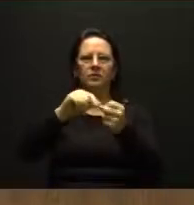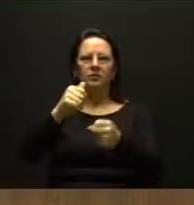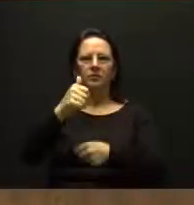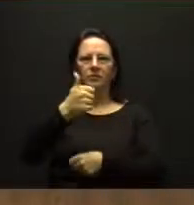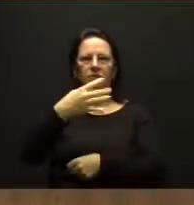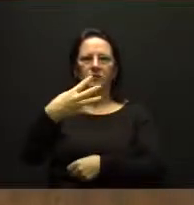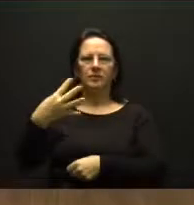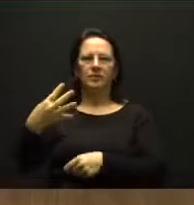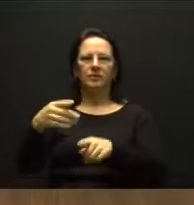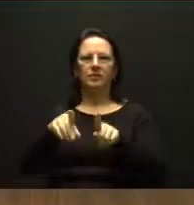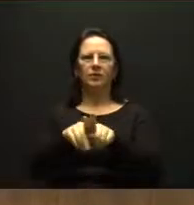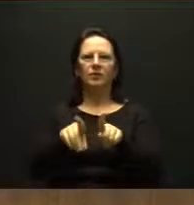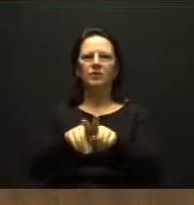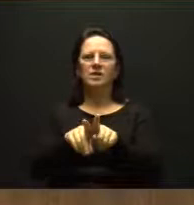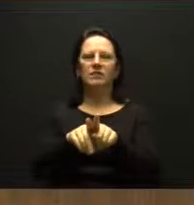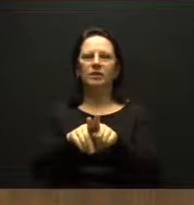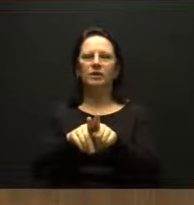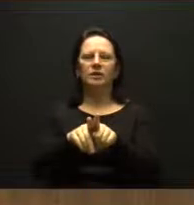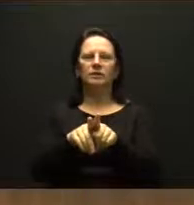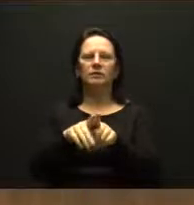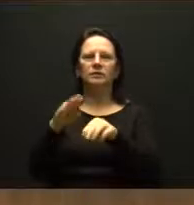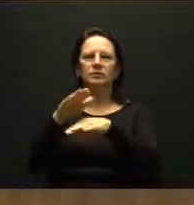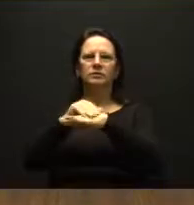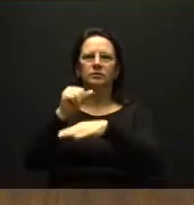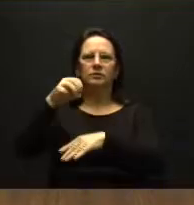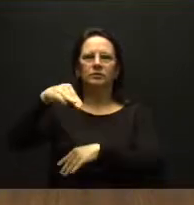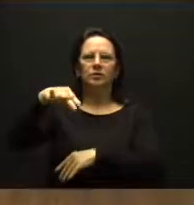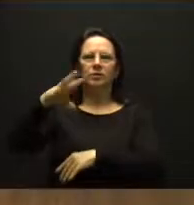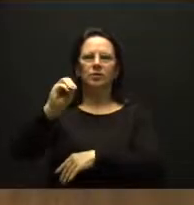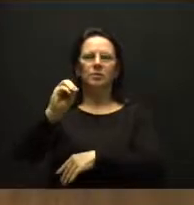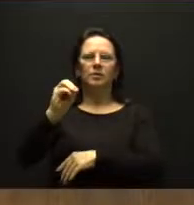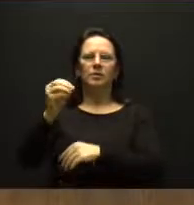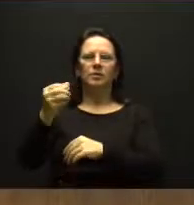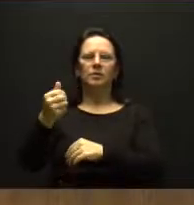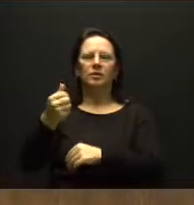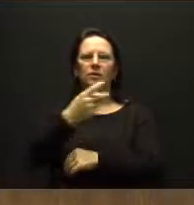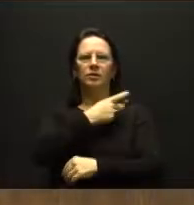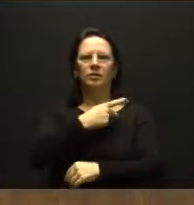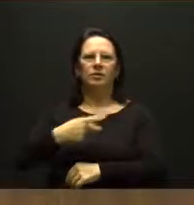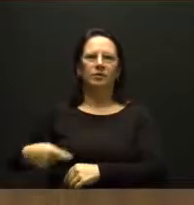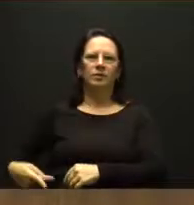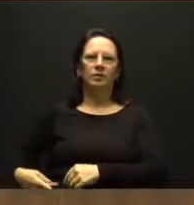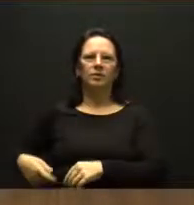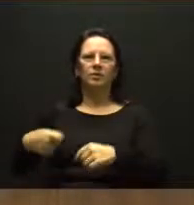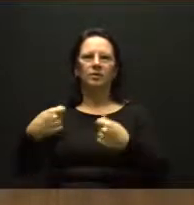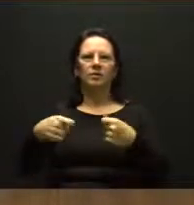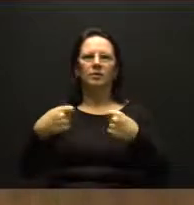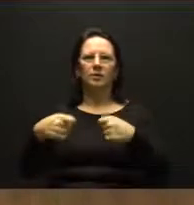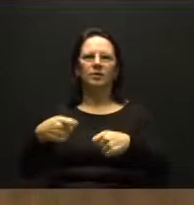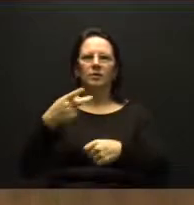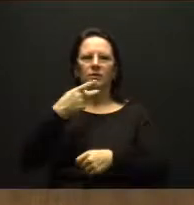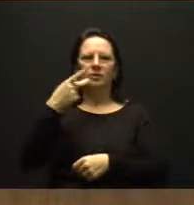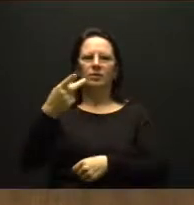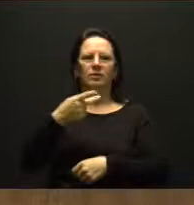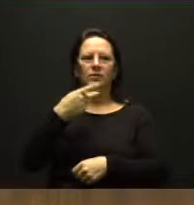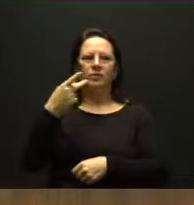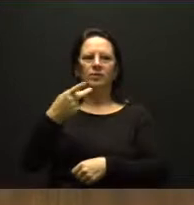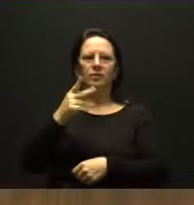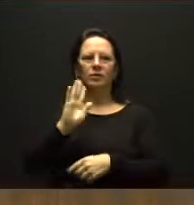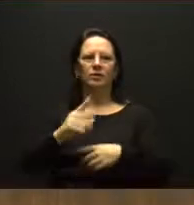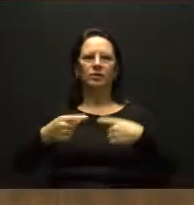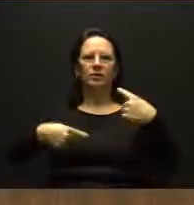do regimento interno desta casa convidou o vereador márcio silva nascimento para assumir a presidência haja vista que esta presidência usou a palavra discussão